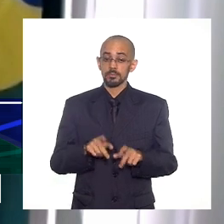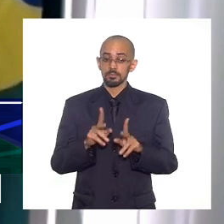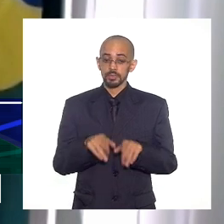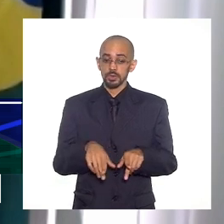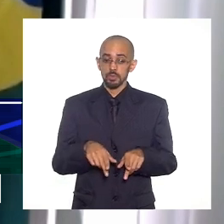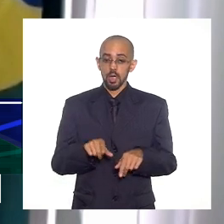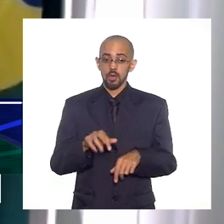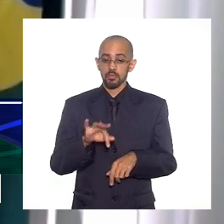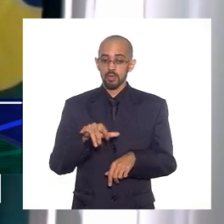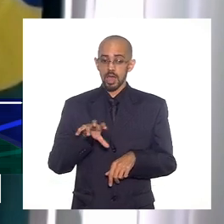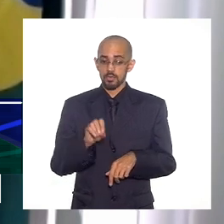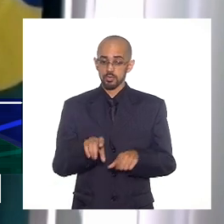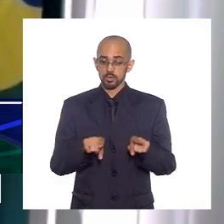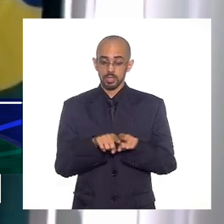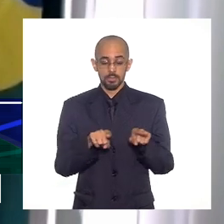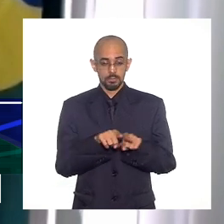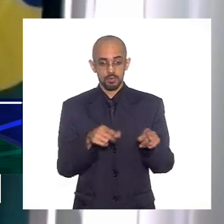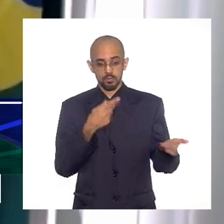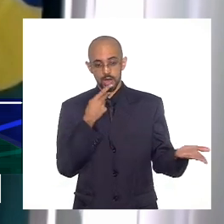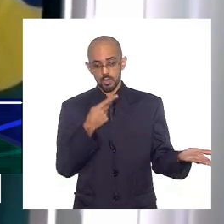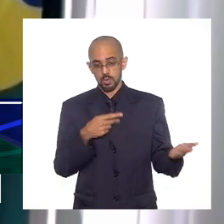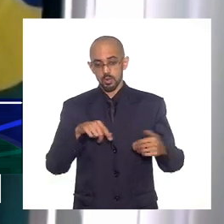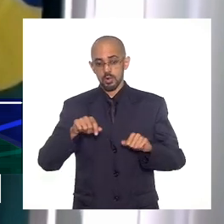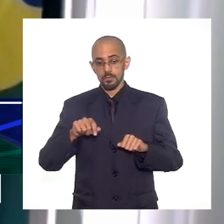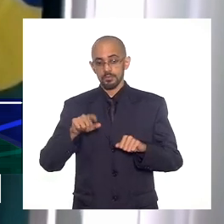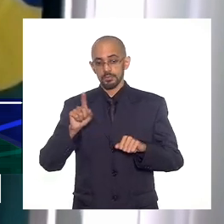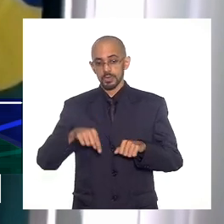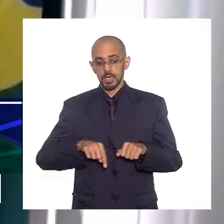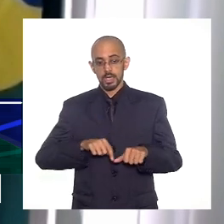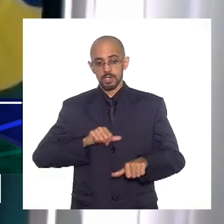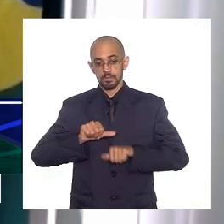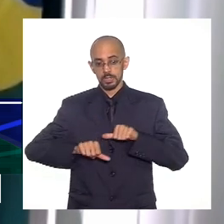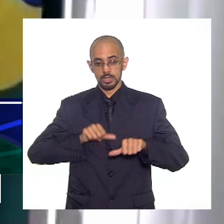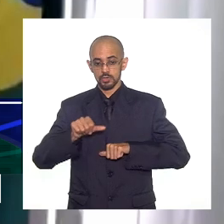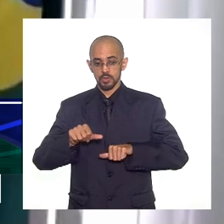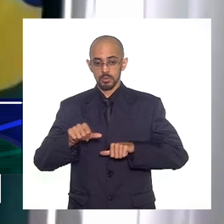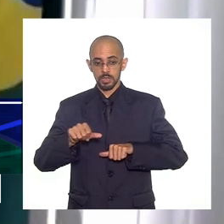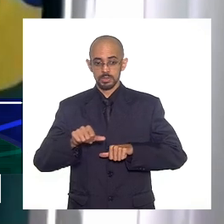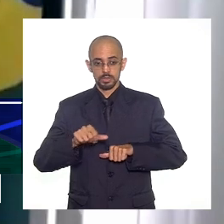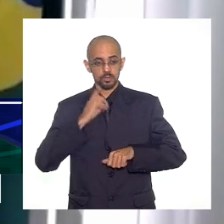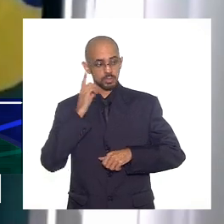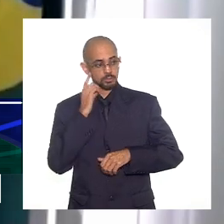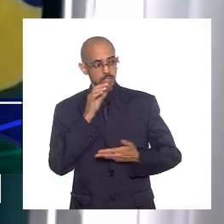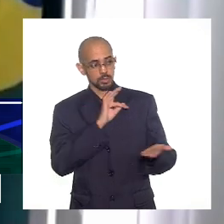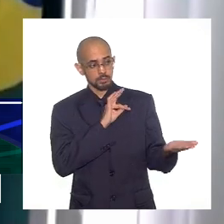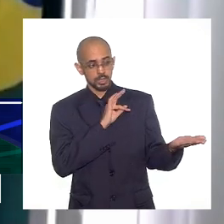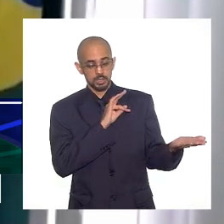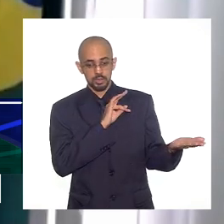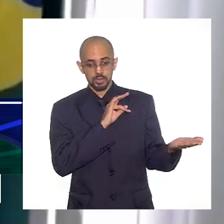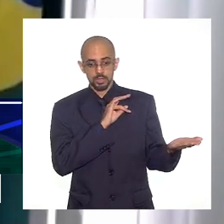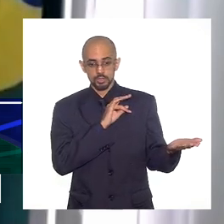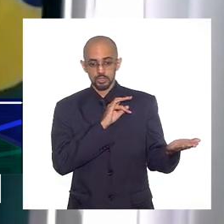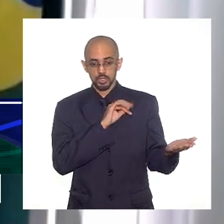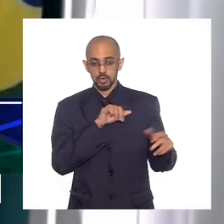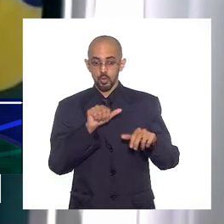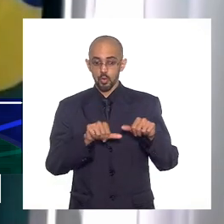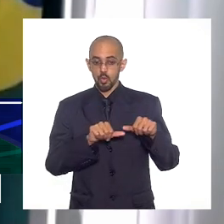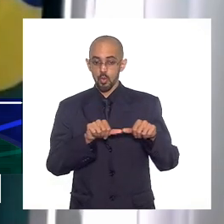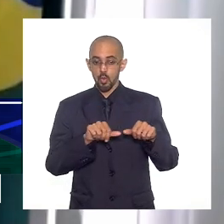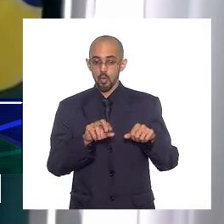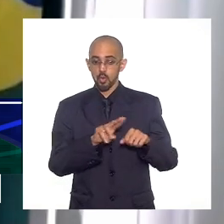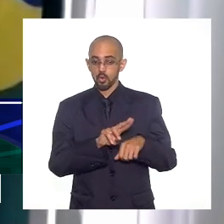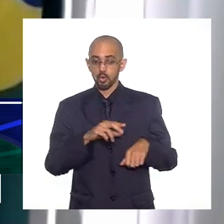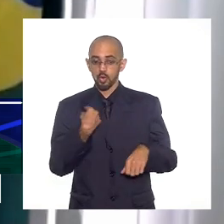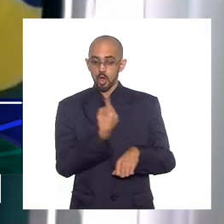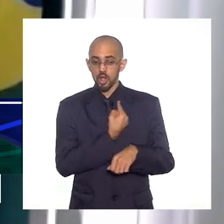como o próprio Flávio. E o Estado vai transformando o nome, deputada Marta Rocha, o nome do nosso projeto, que a Assembleia voltou a toque de